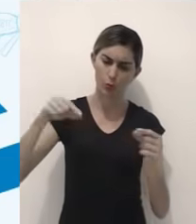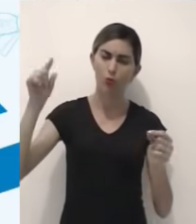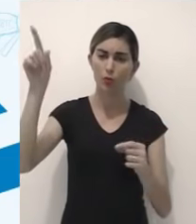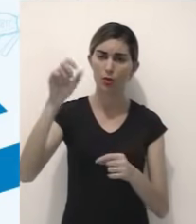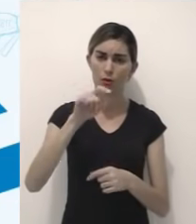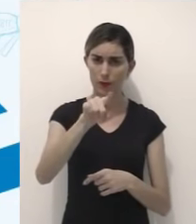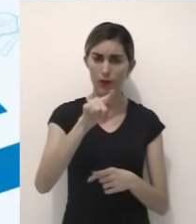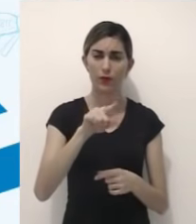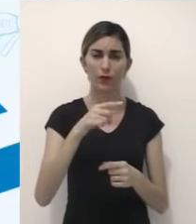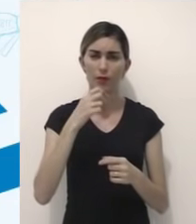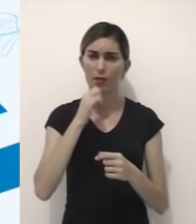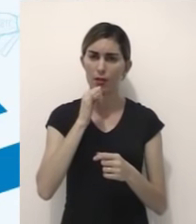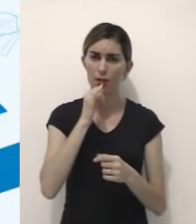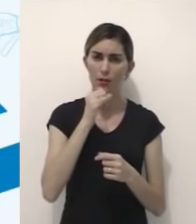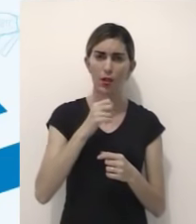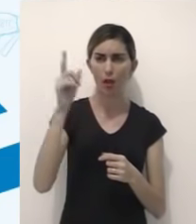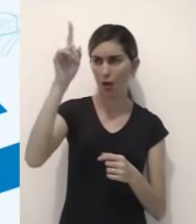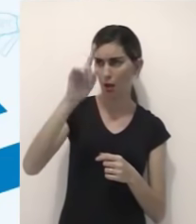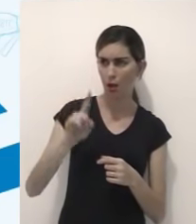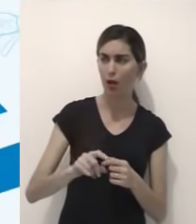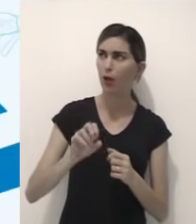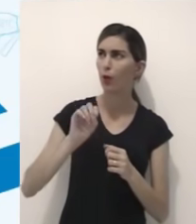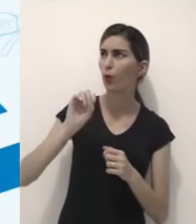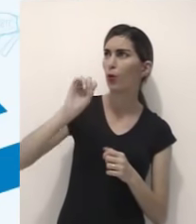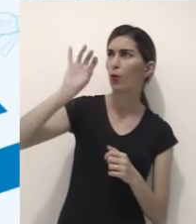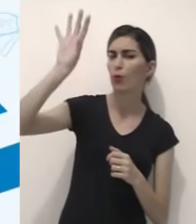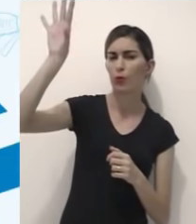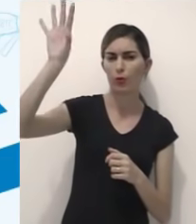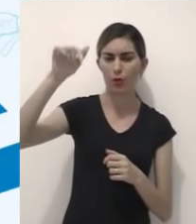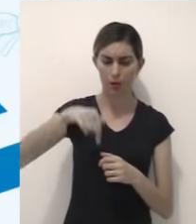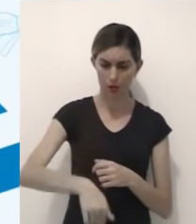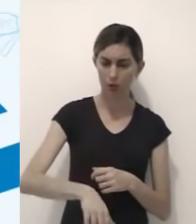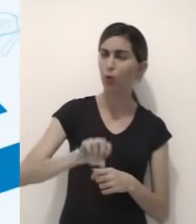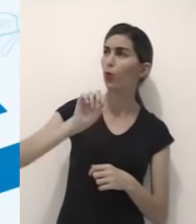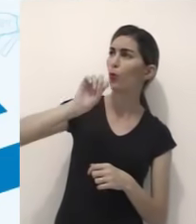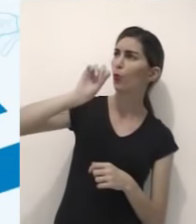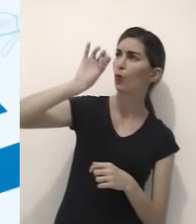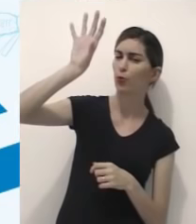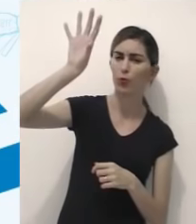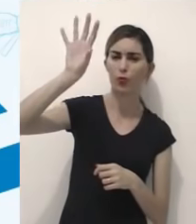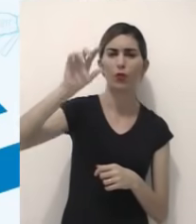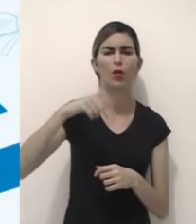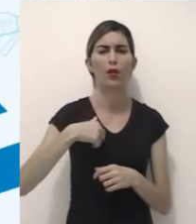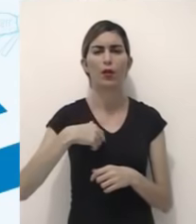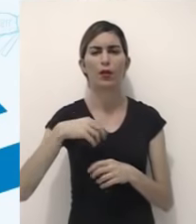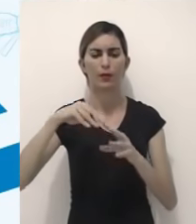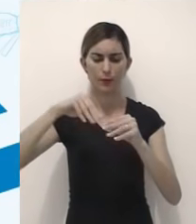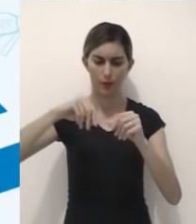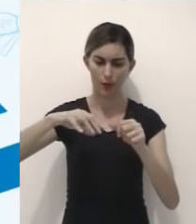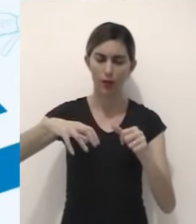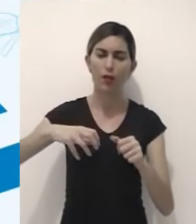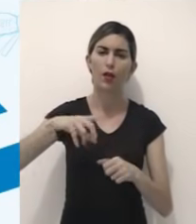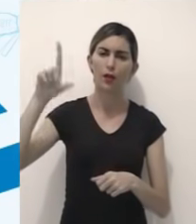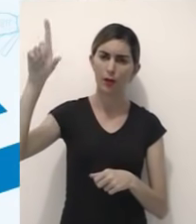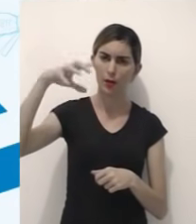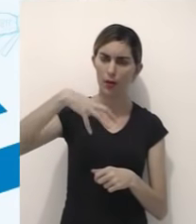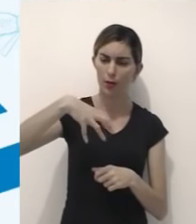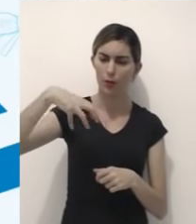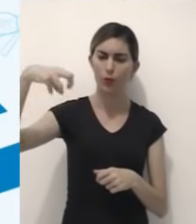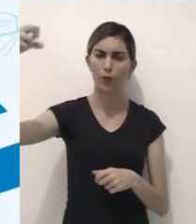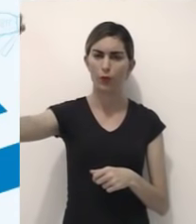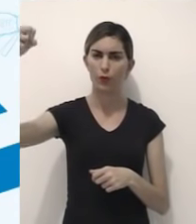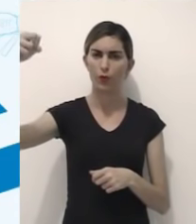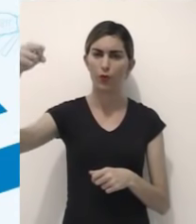Lua. Então, se você emitir um raio luminoso aqui do planeta Terra, ele